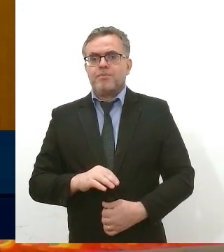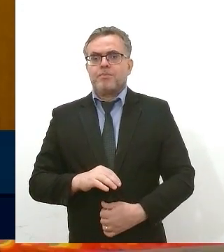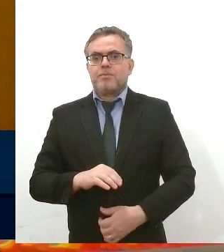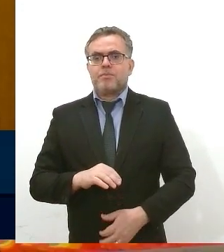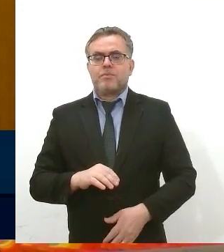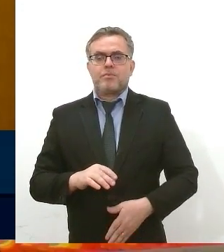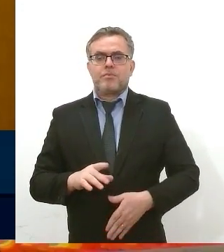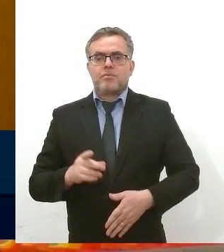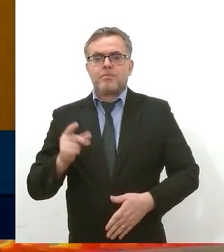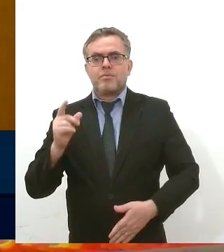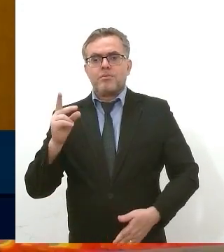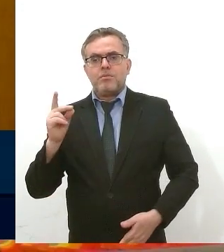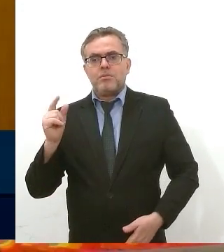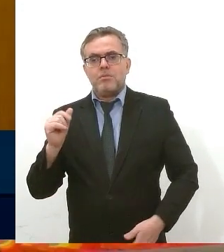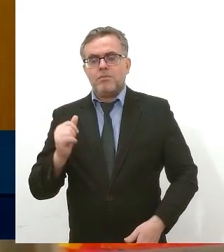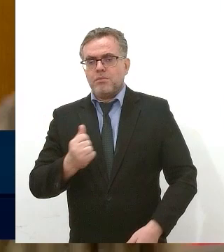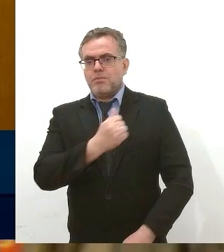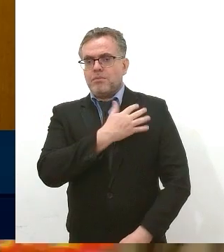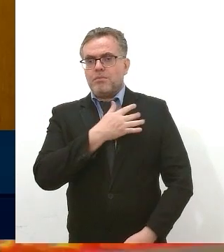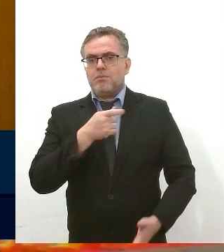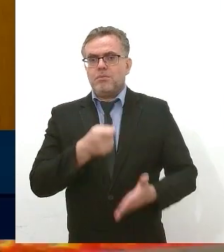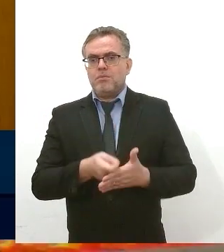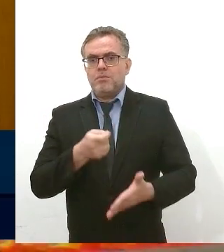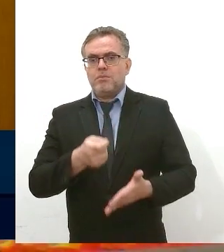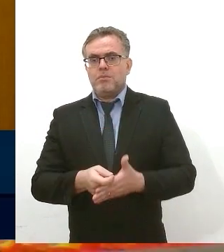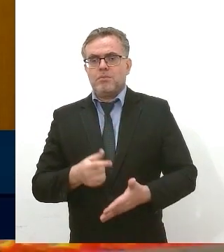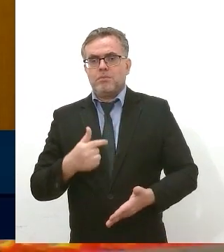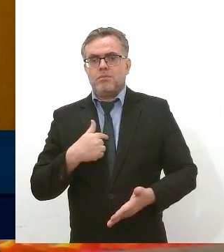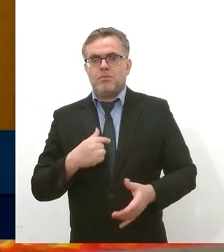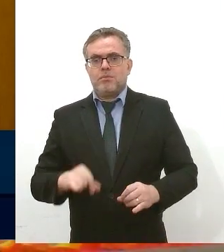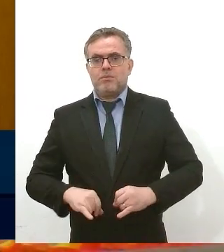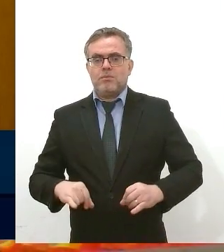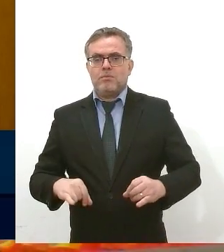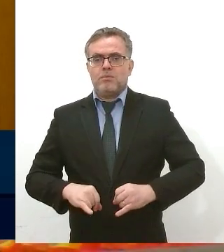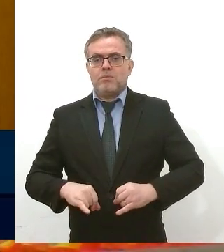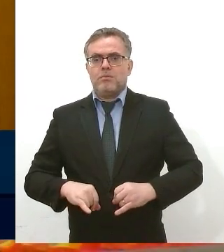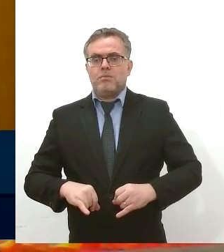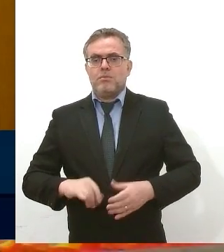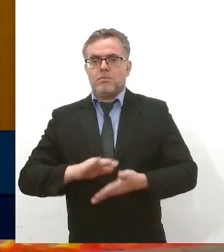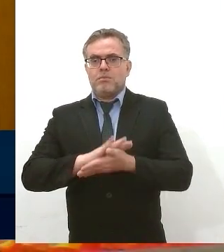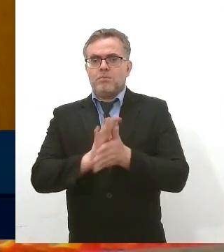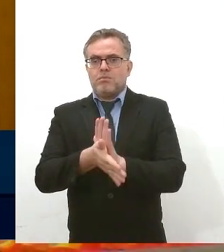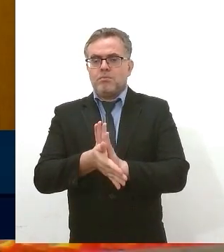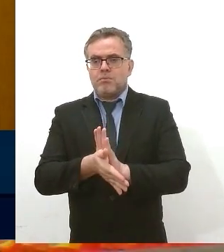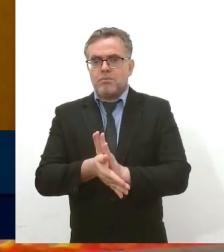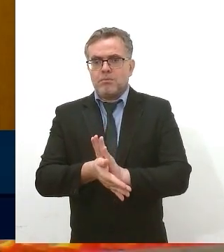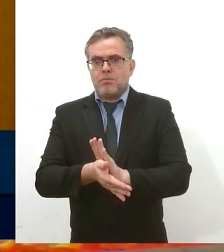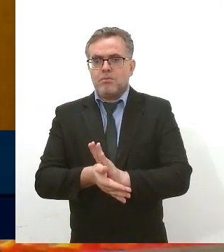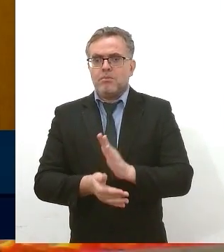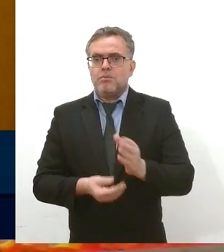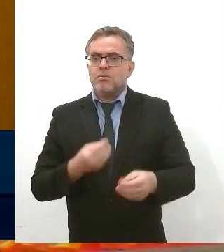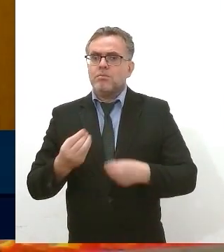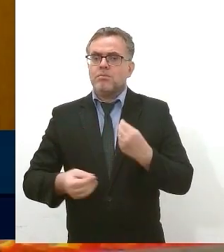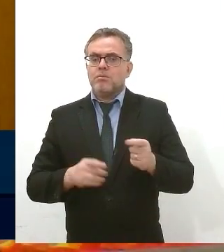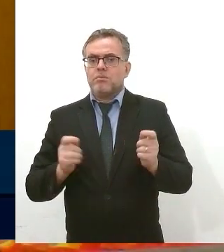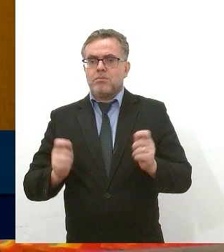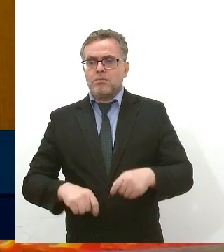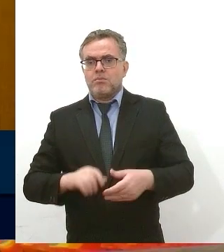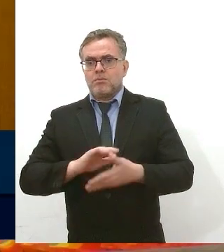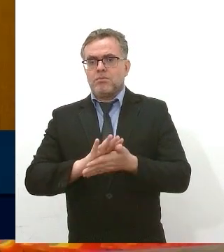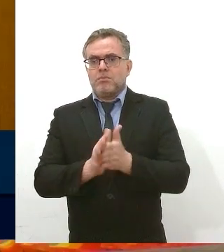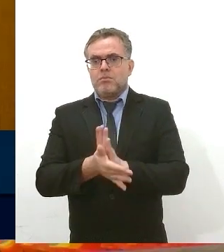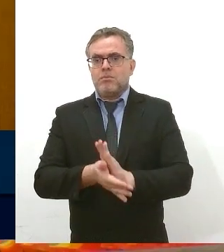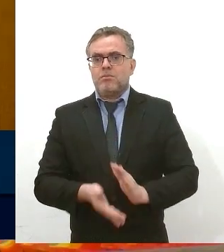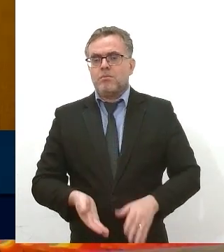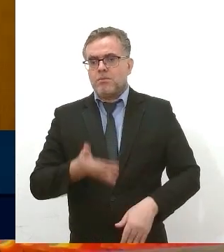ditadura, eu sofri vários tipos de tortura psicológica. Viadinho, seja homem. Eu